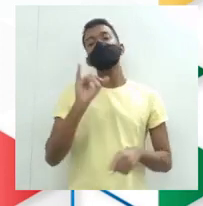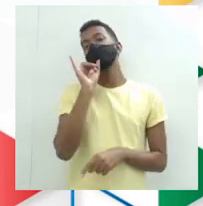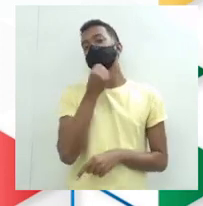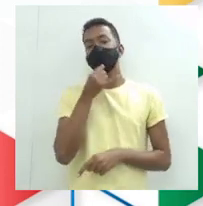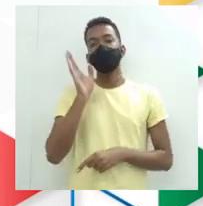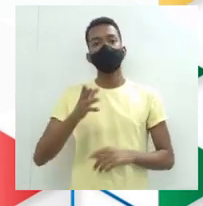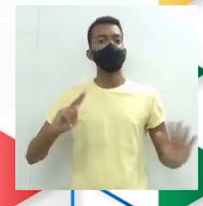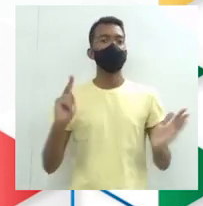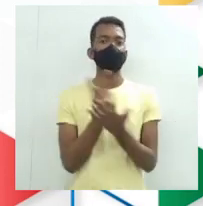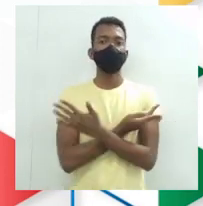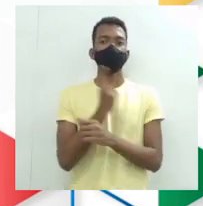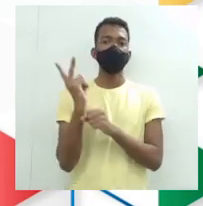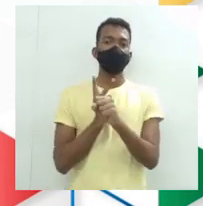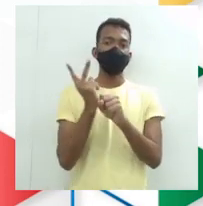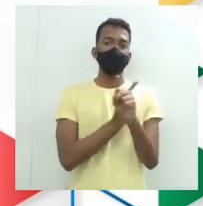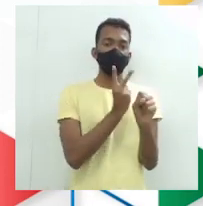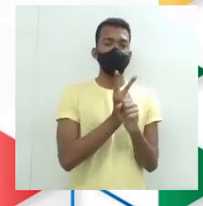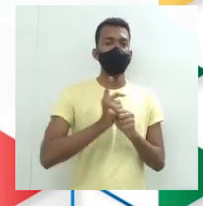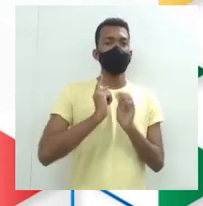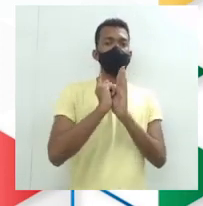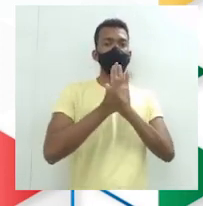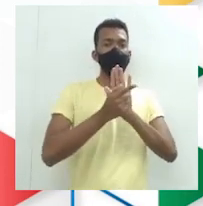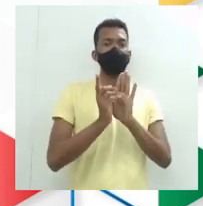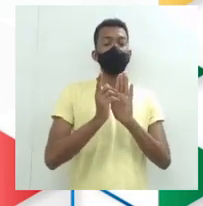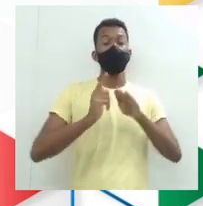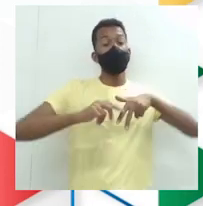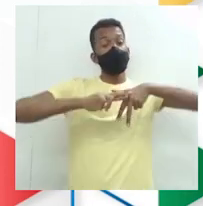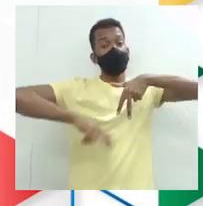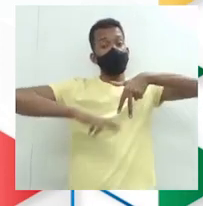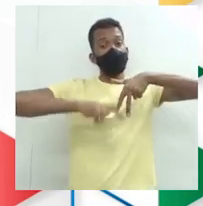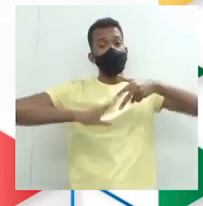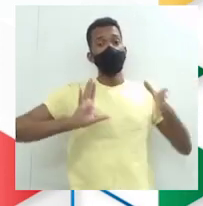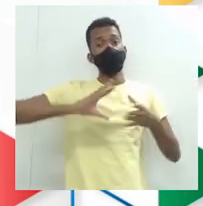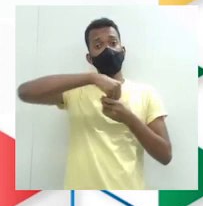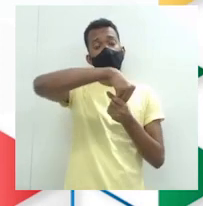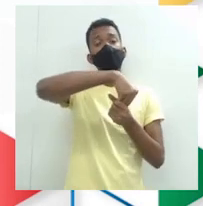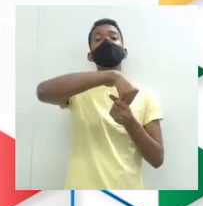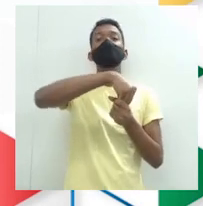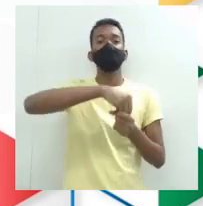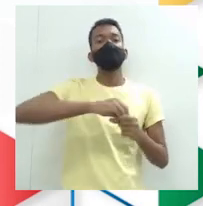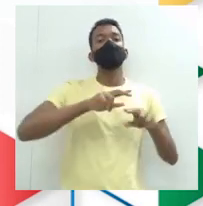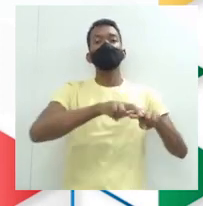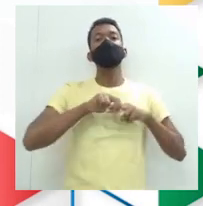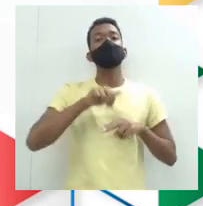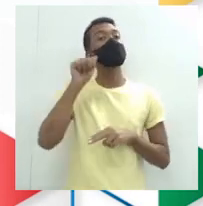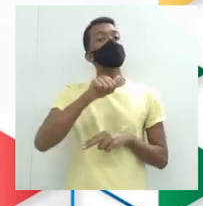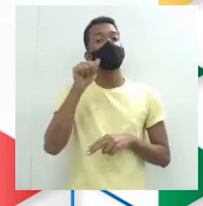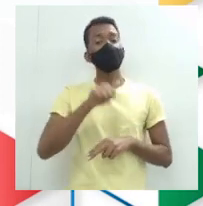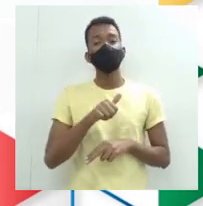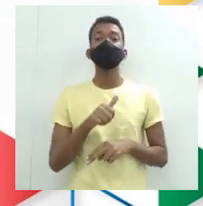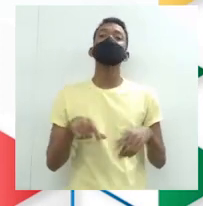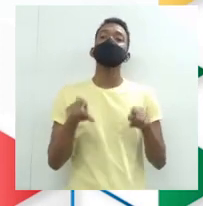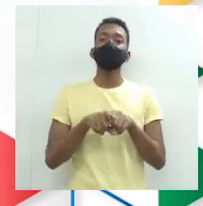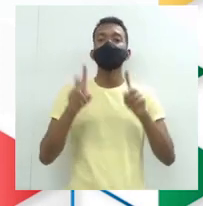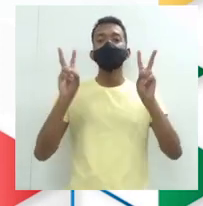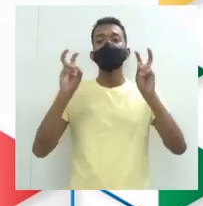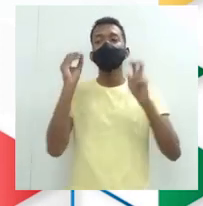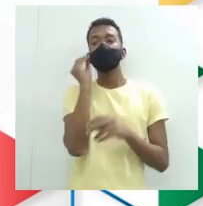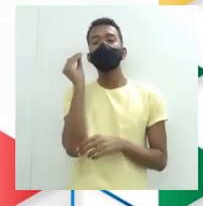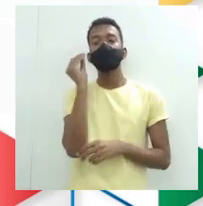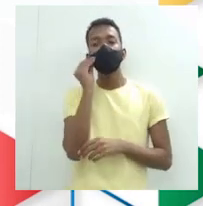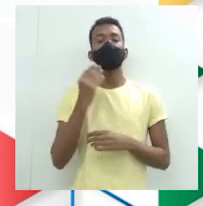sofrem violências de gênero, obviamente por serem mulheres. É uma tentativa de sensibilização ainda com